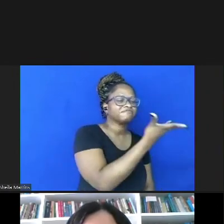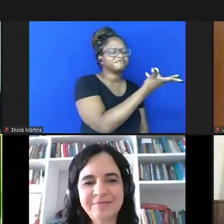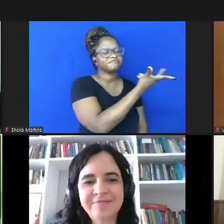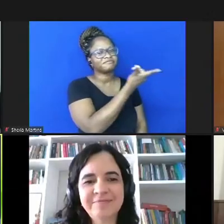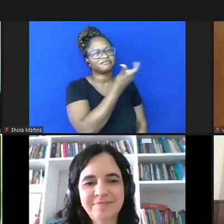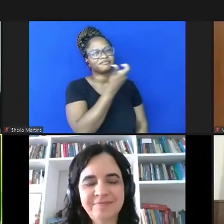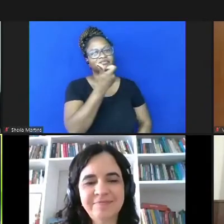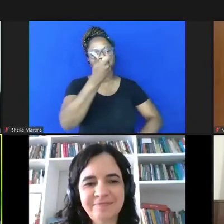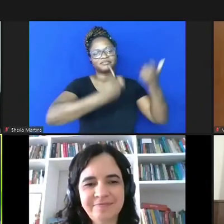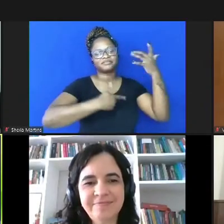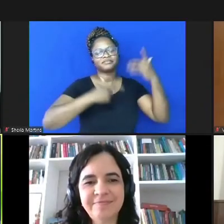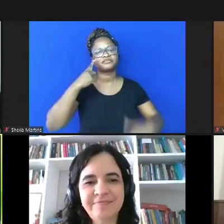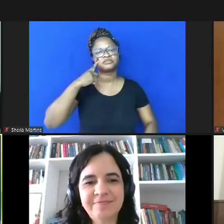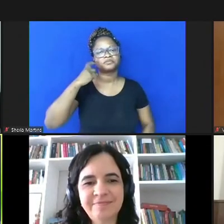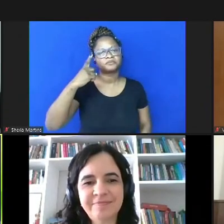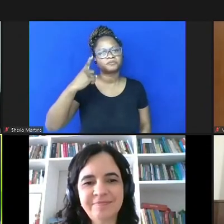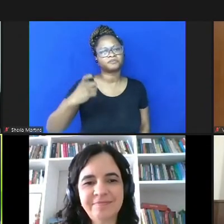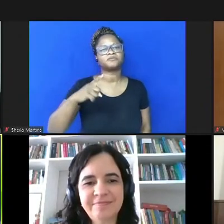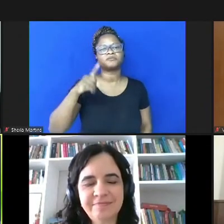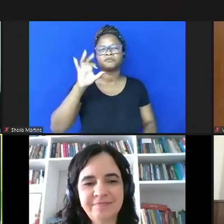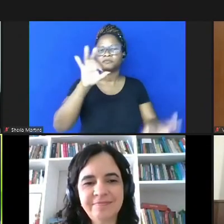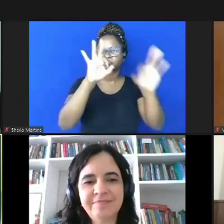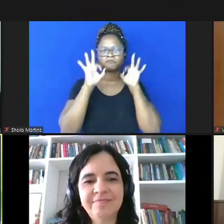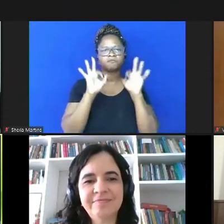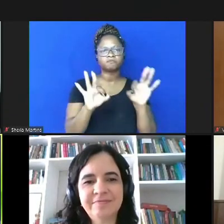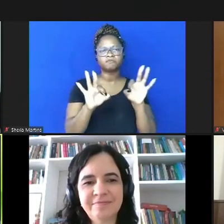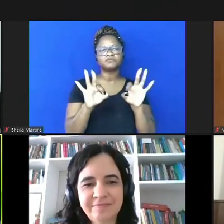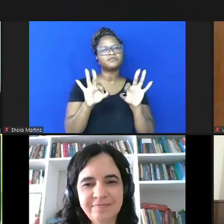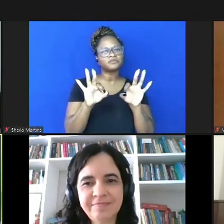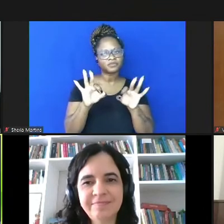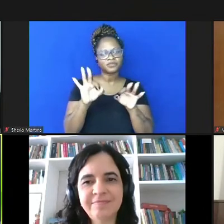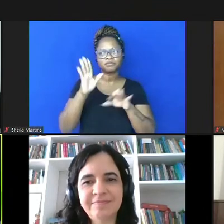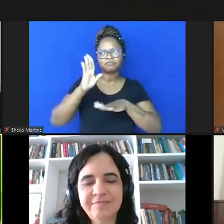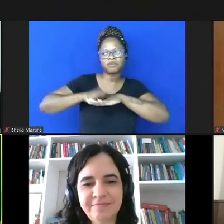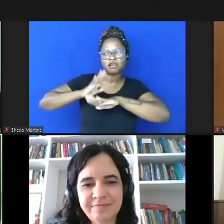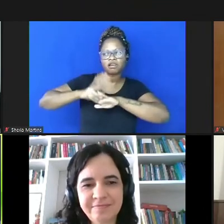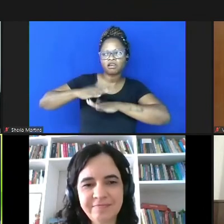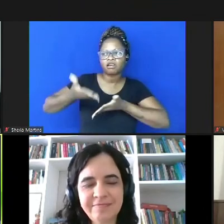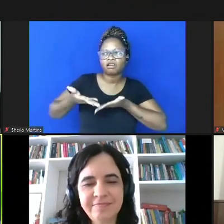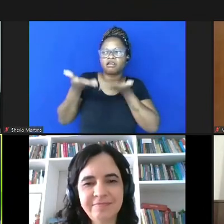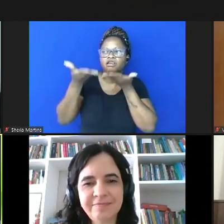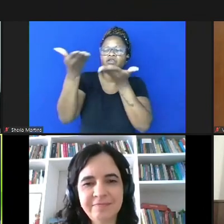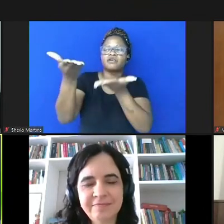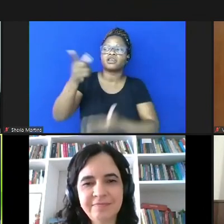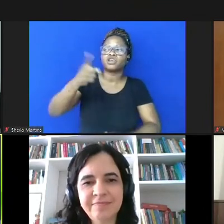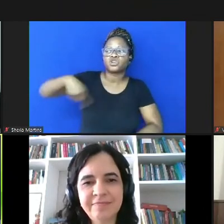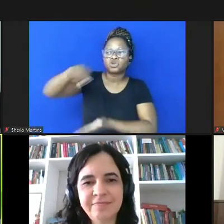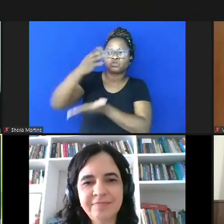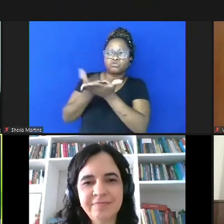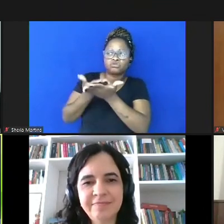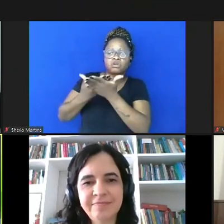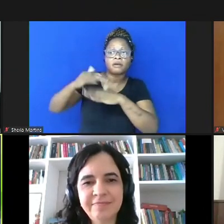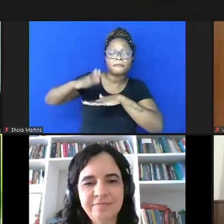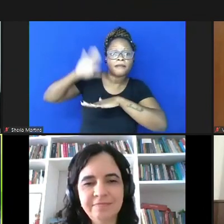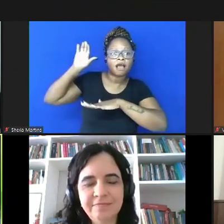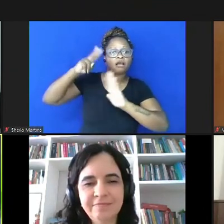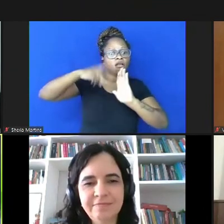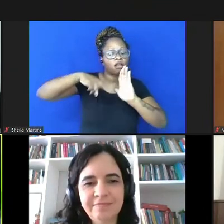muito interessante, um convite a que nós estudemos mais, leamos